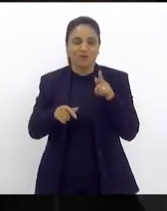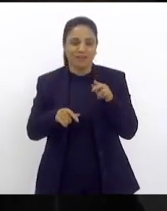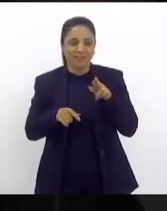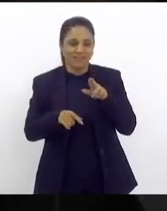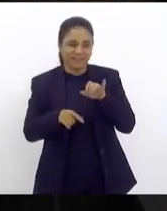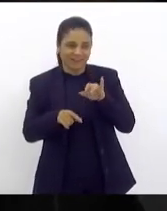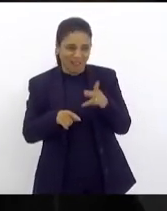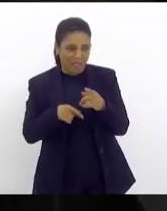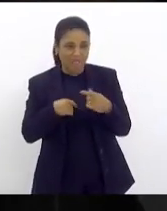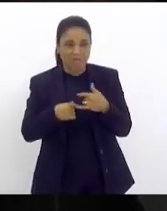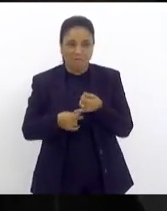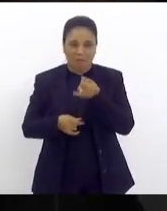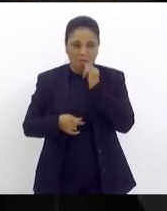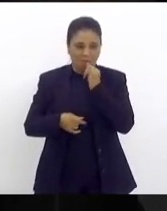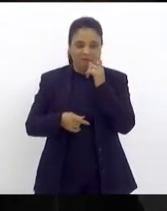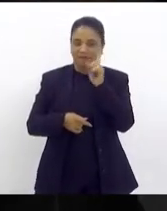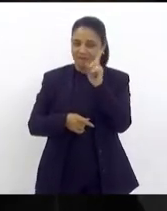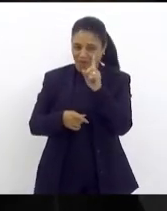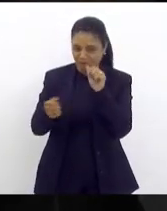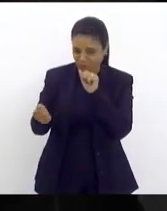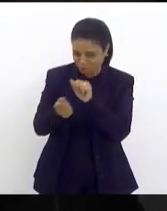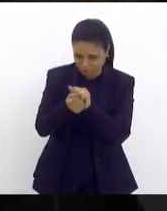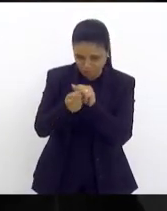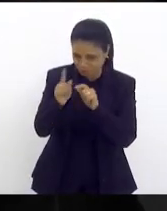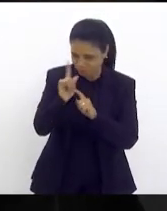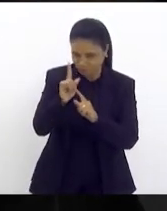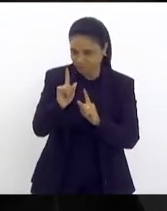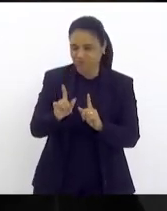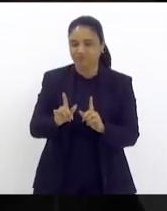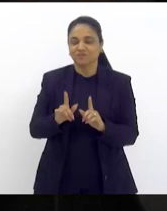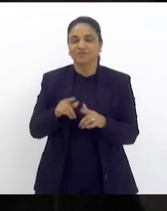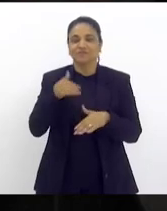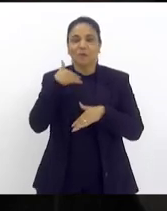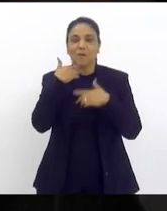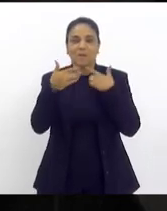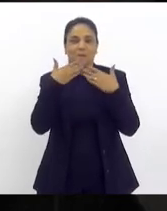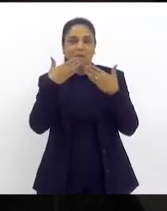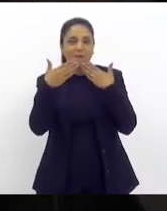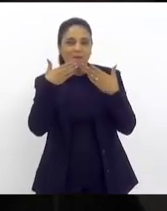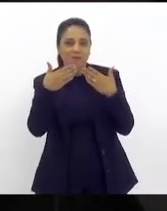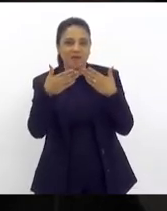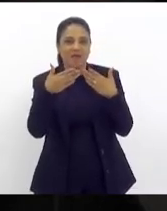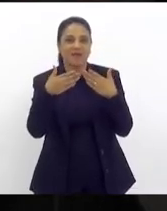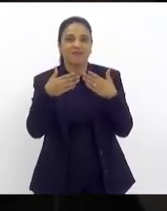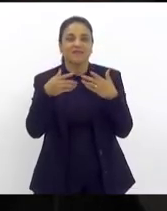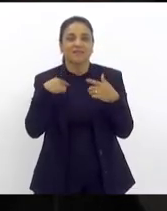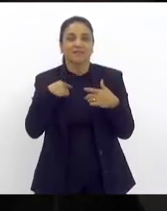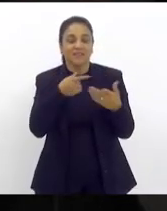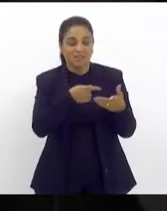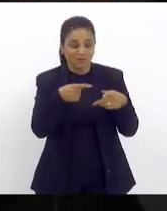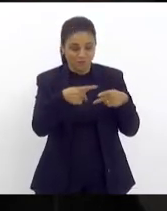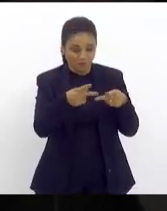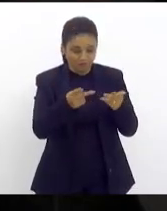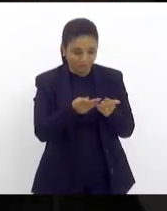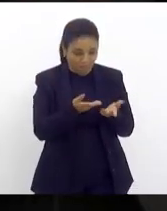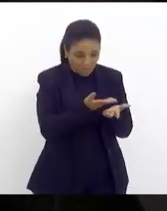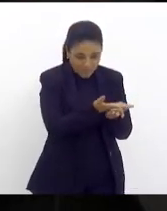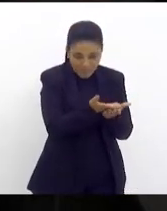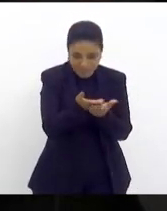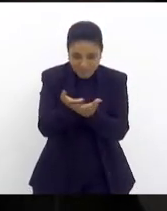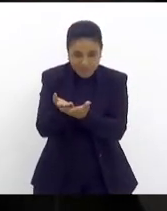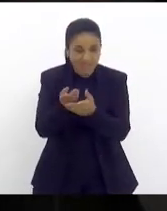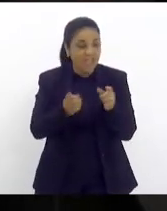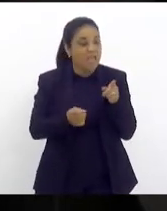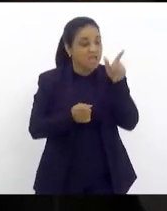bebo com ele, não. Eu só estou com ele, como eu estou com os outros. Né? Tem jeito, irmão. Eu vou com o Pires na mão, enquanto eles bebem, eu vou arrancando as coisas para a